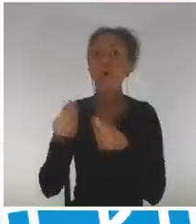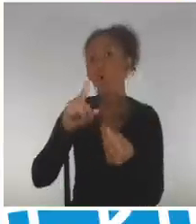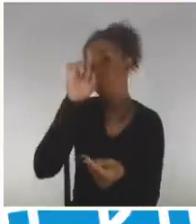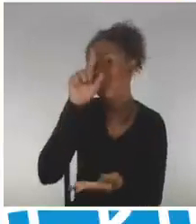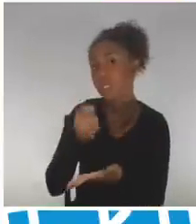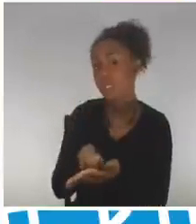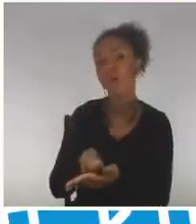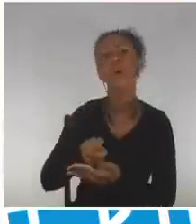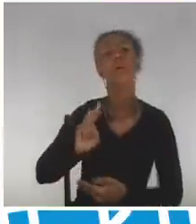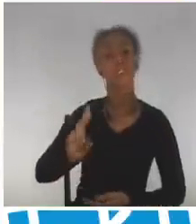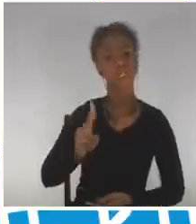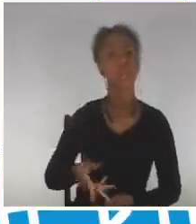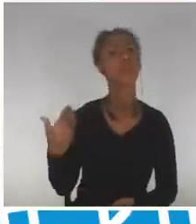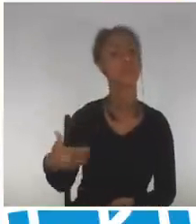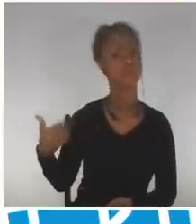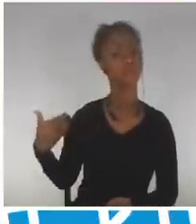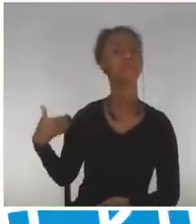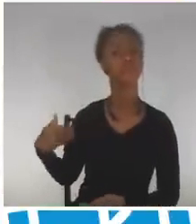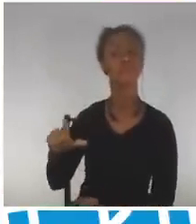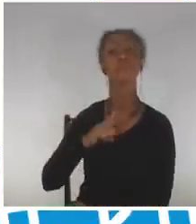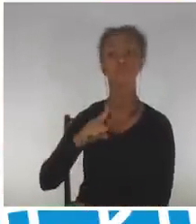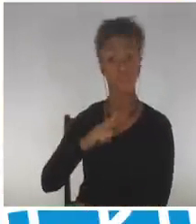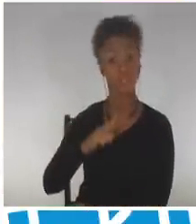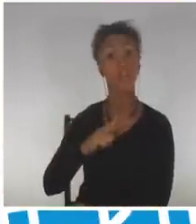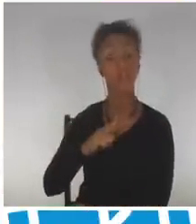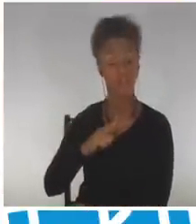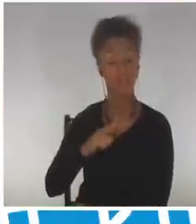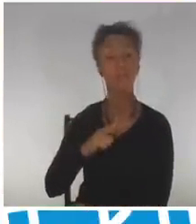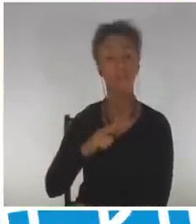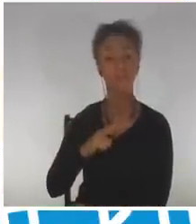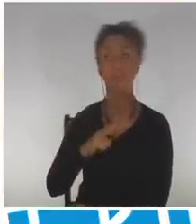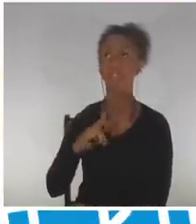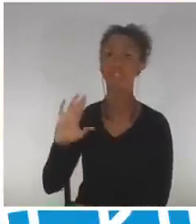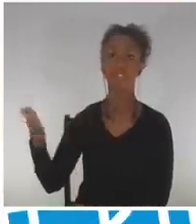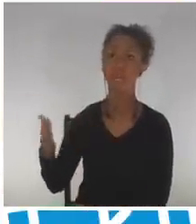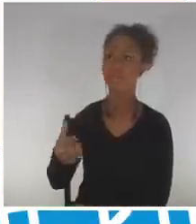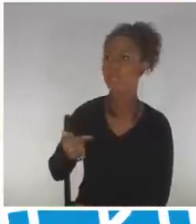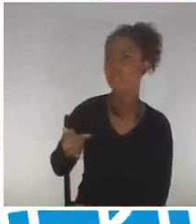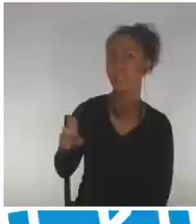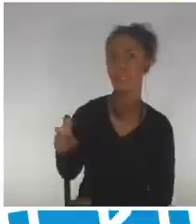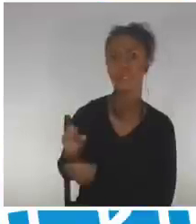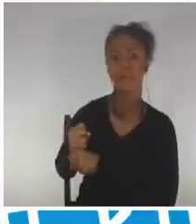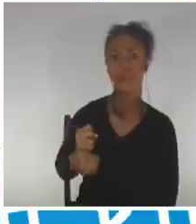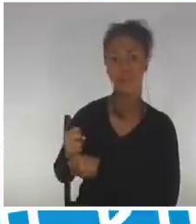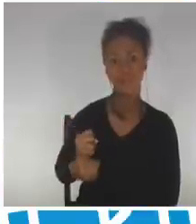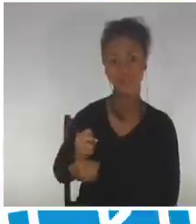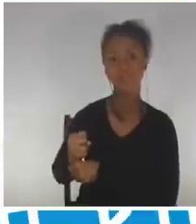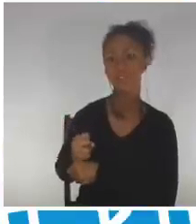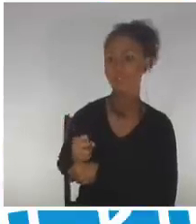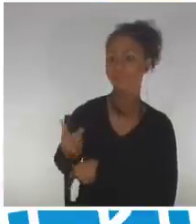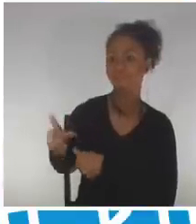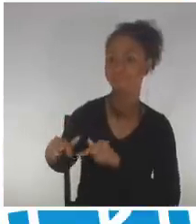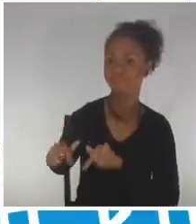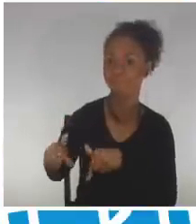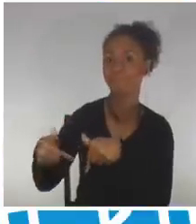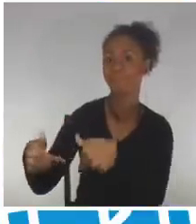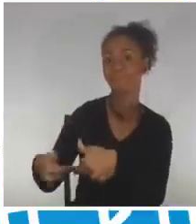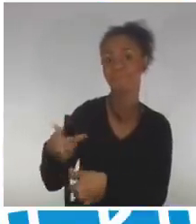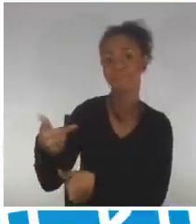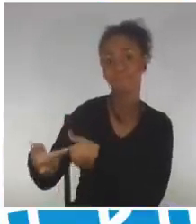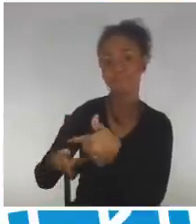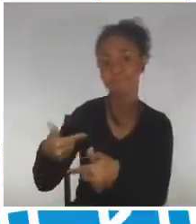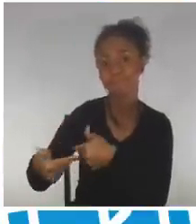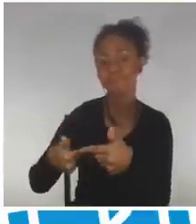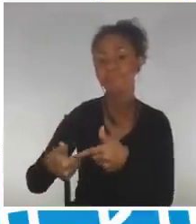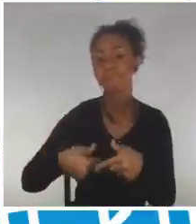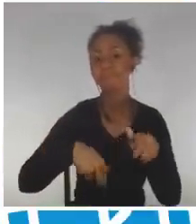fez historicamente ao longo dos seus 65 anos de existência, né, ao definir e ao pautar políticas